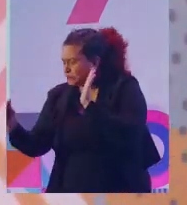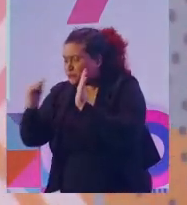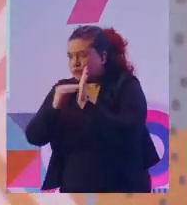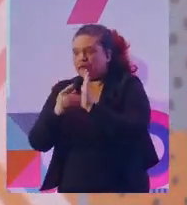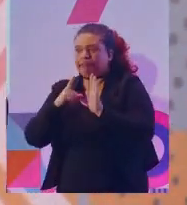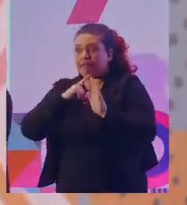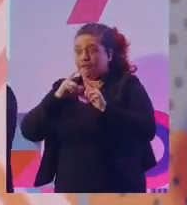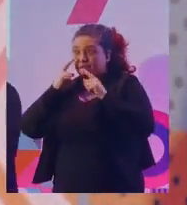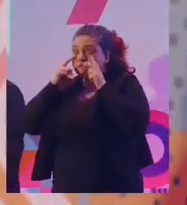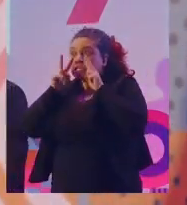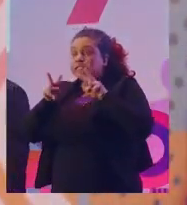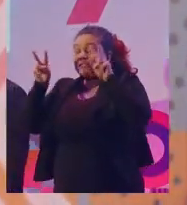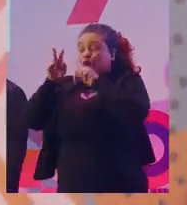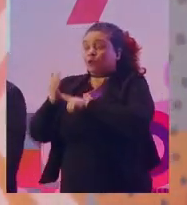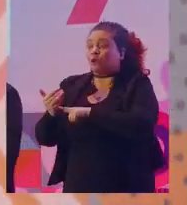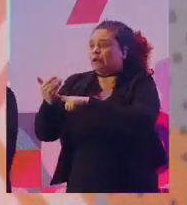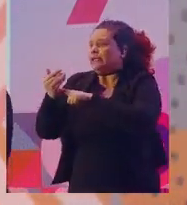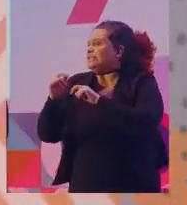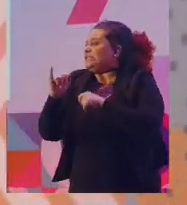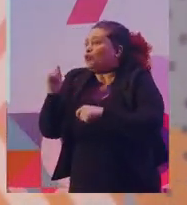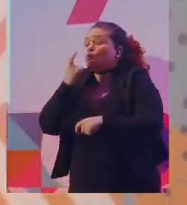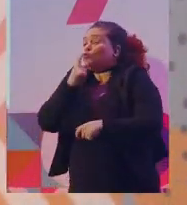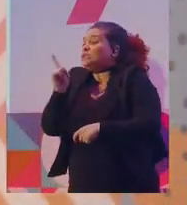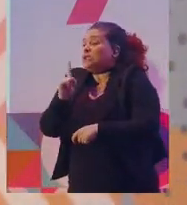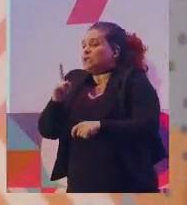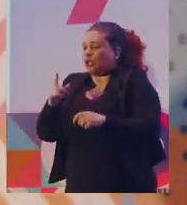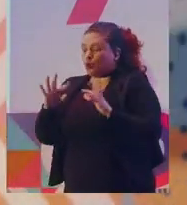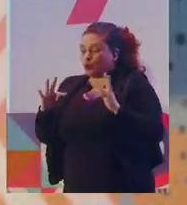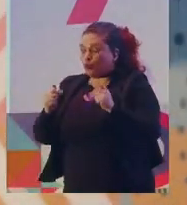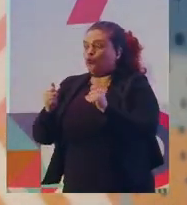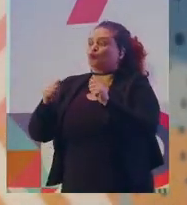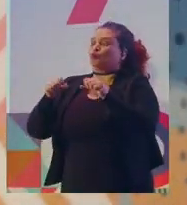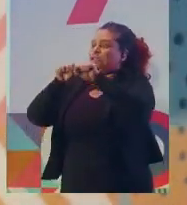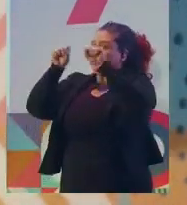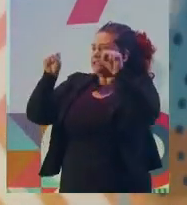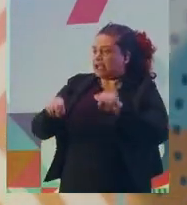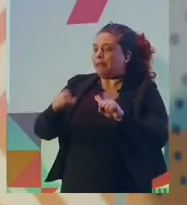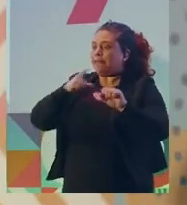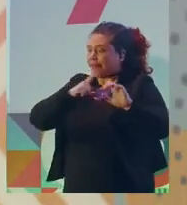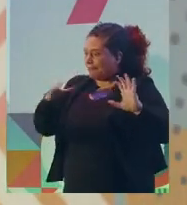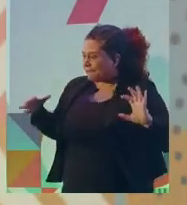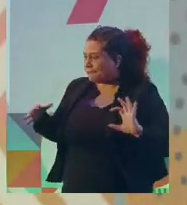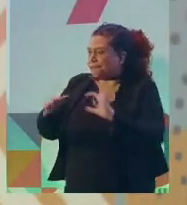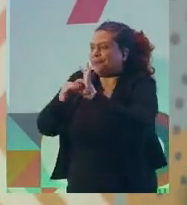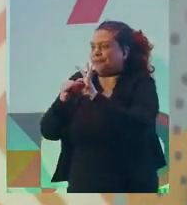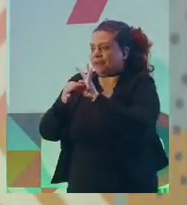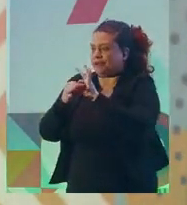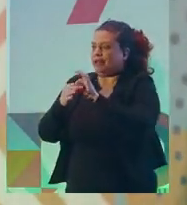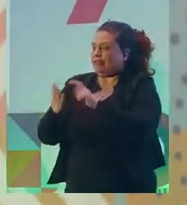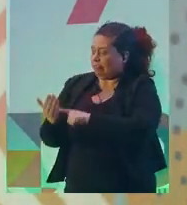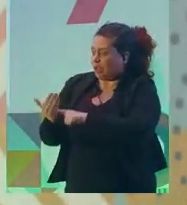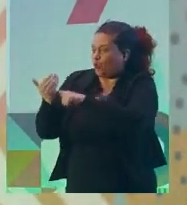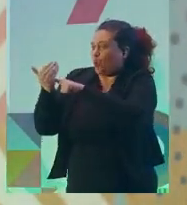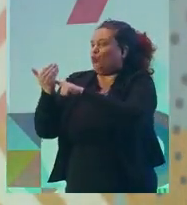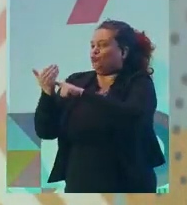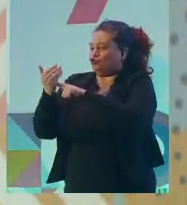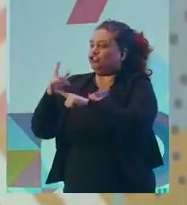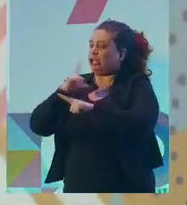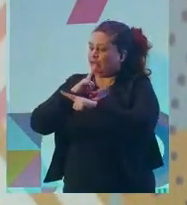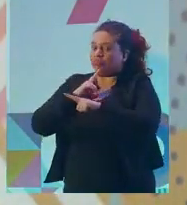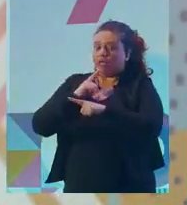se a gente não considerar a arquitetura para conectar todo o sistema, para conectar a ferramenta de tecnologistas